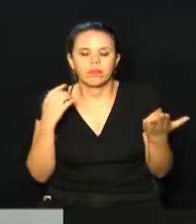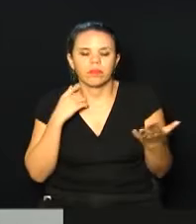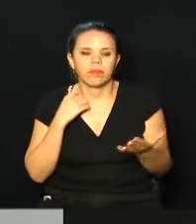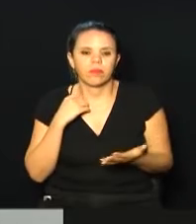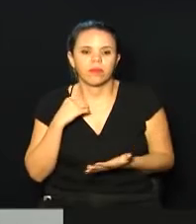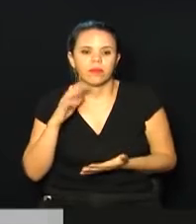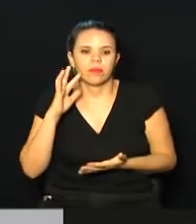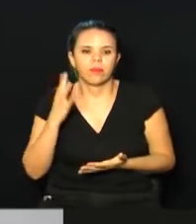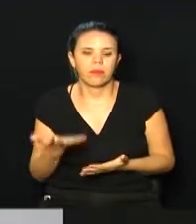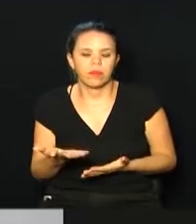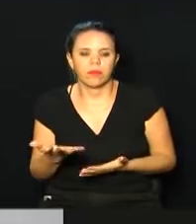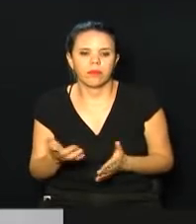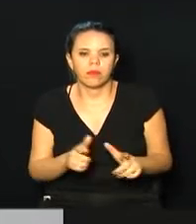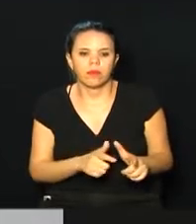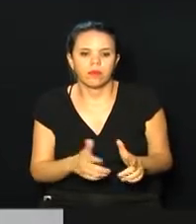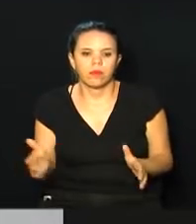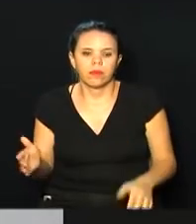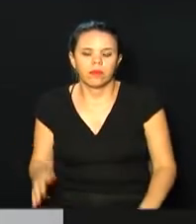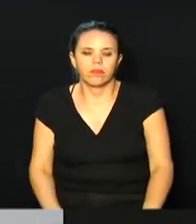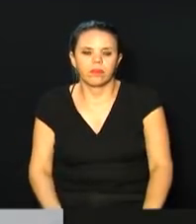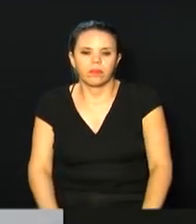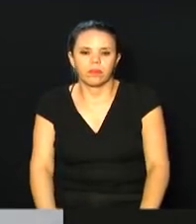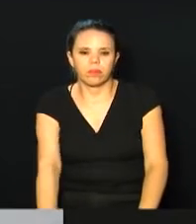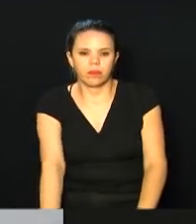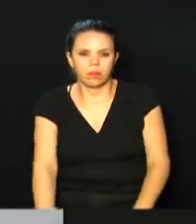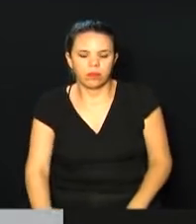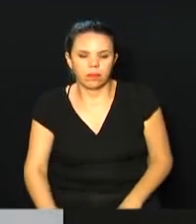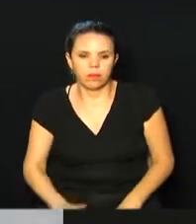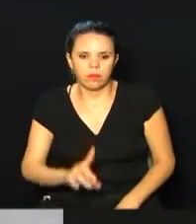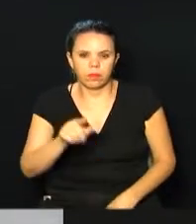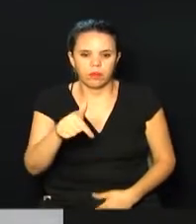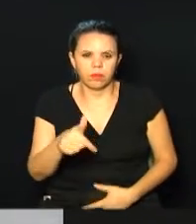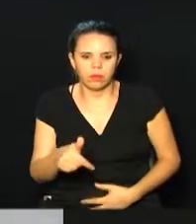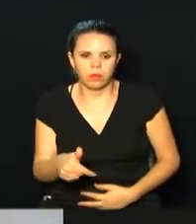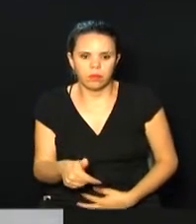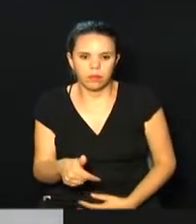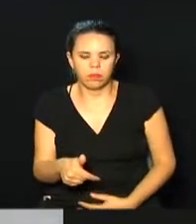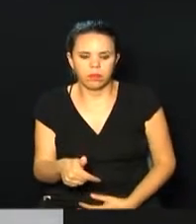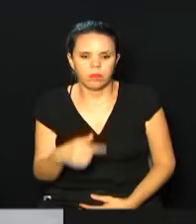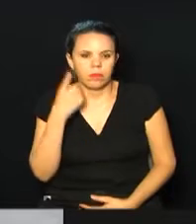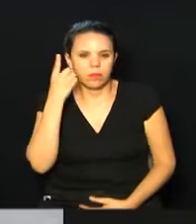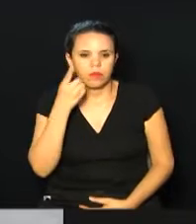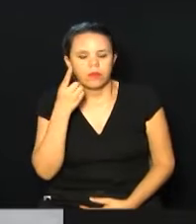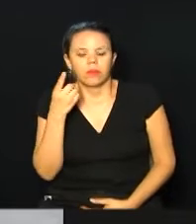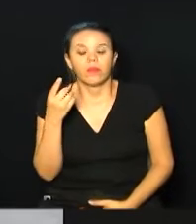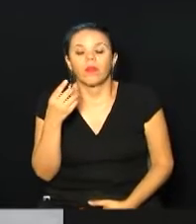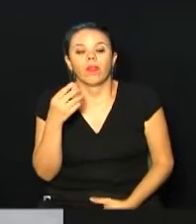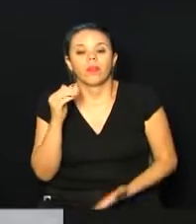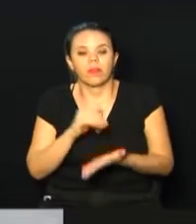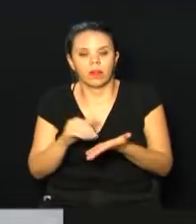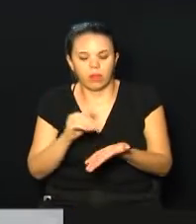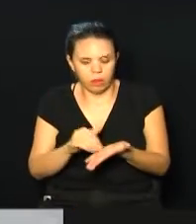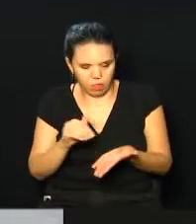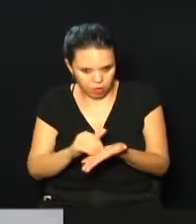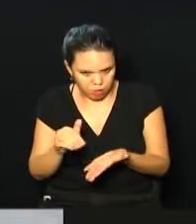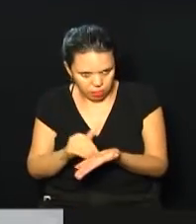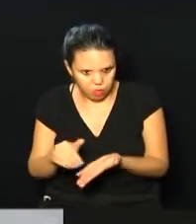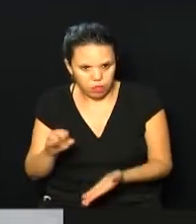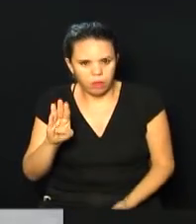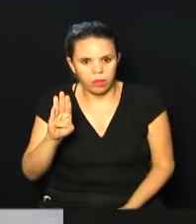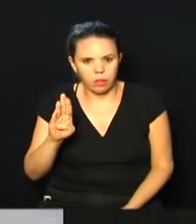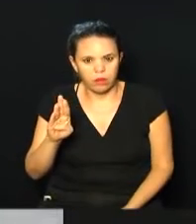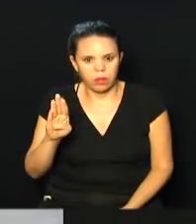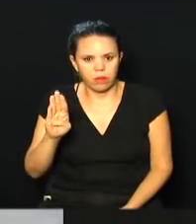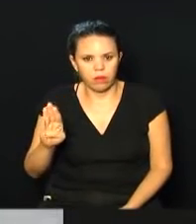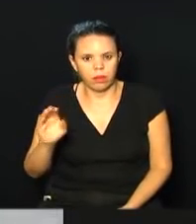solução neste ponto? Até depois o secretário Barreiro pode falar melhor, porque